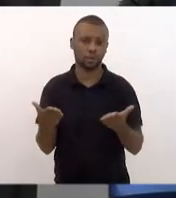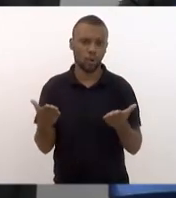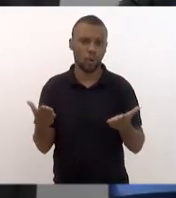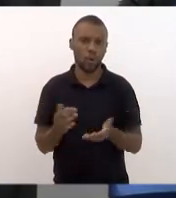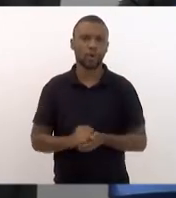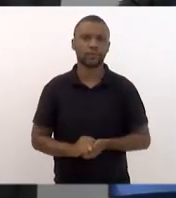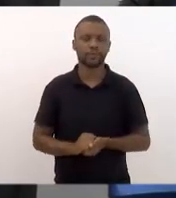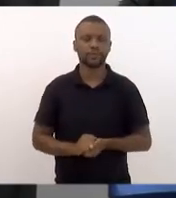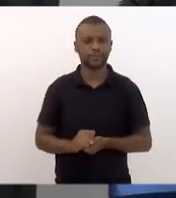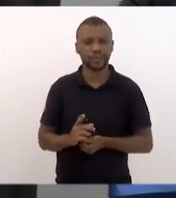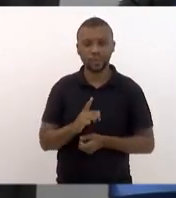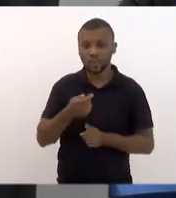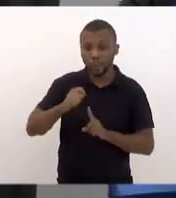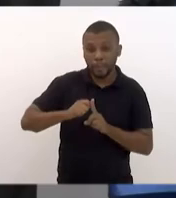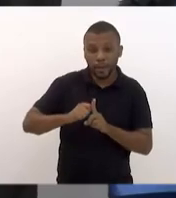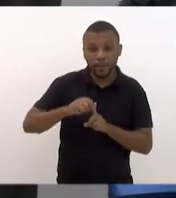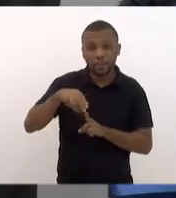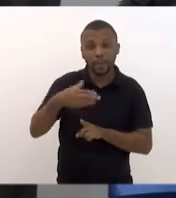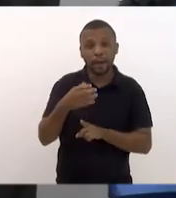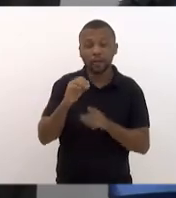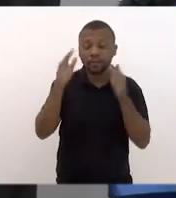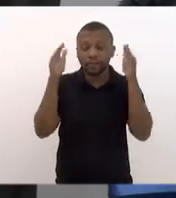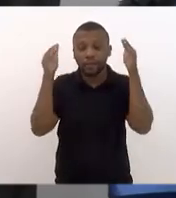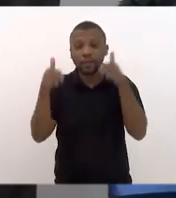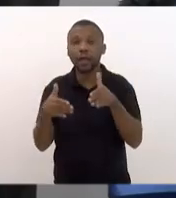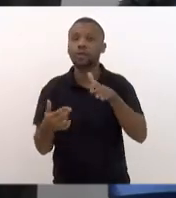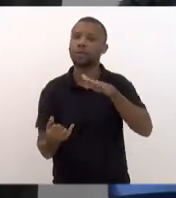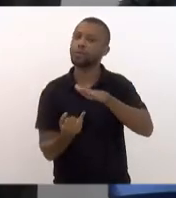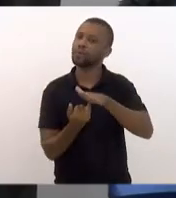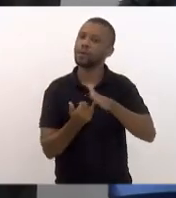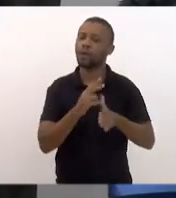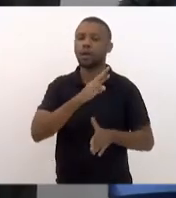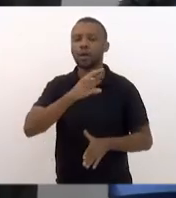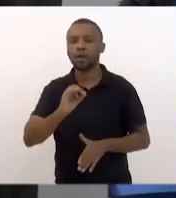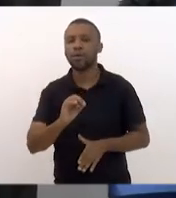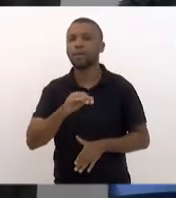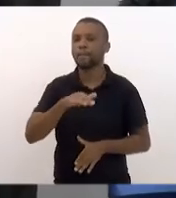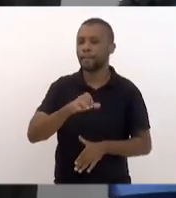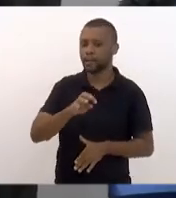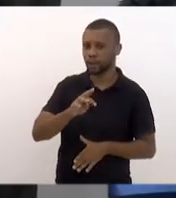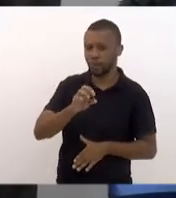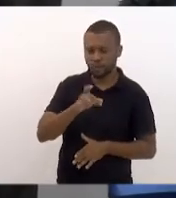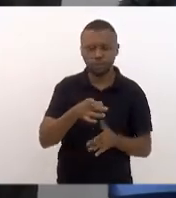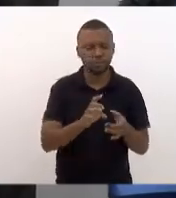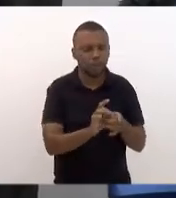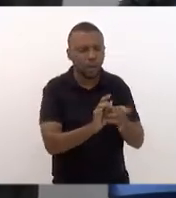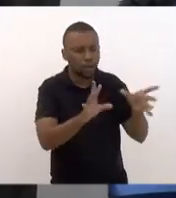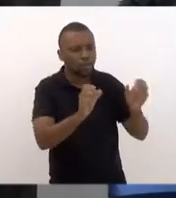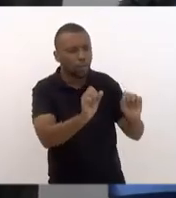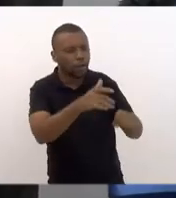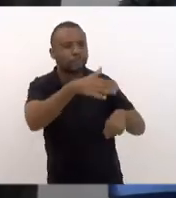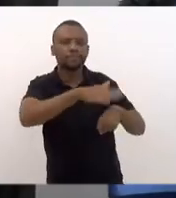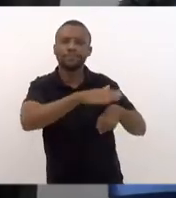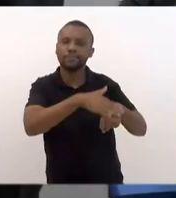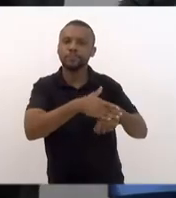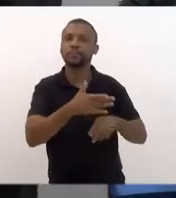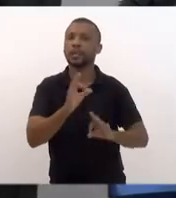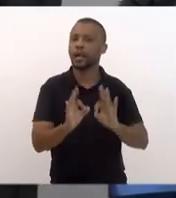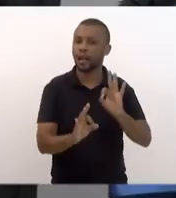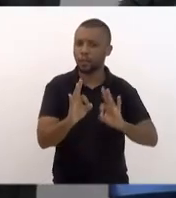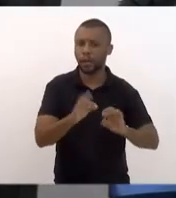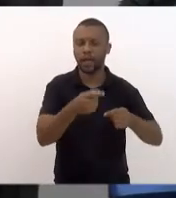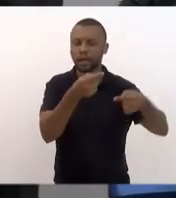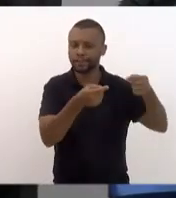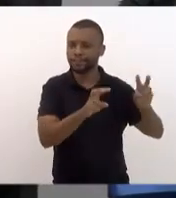Ainda no mês de março, uma agenda puxada pelo Instituto Rio Metrópole, que está legitimado, autorizado para fazer essa agenda, que é, inclusive, como disse o Luiz Paulo,